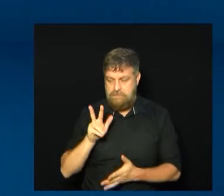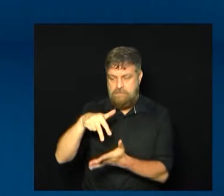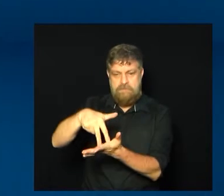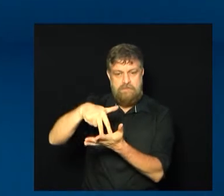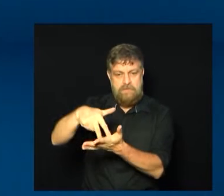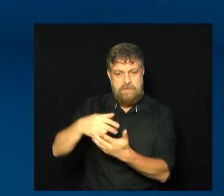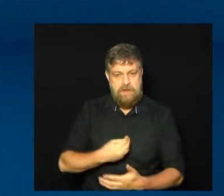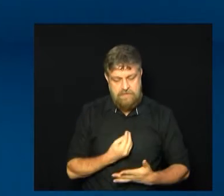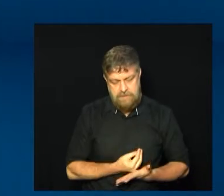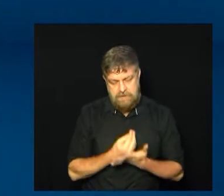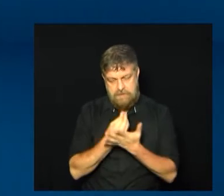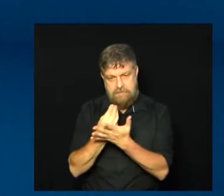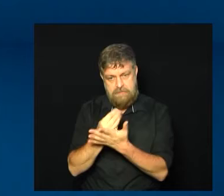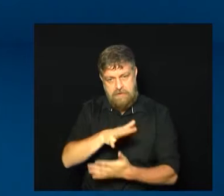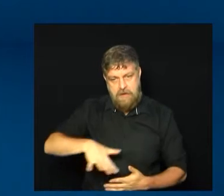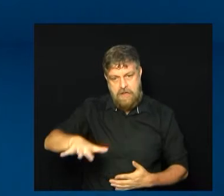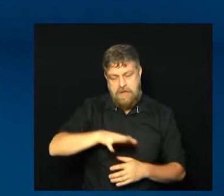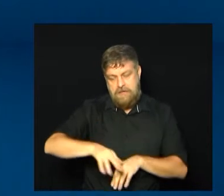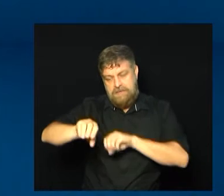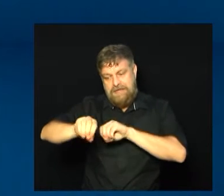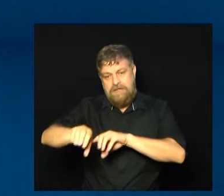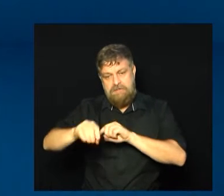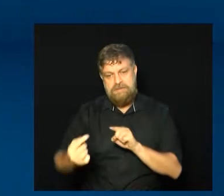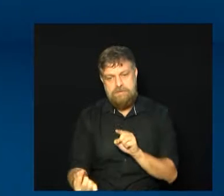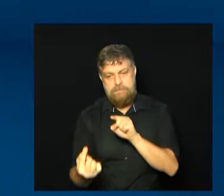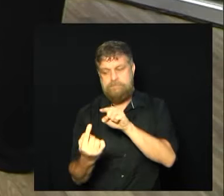uma vida inteira dedicada à educação.